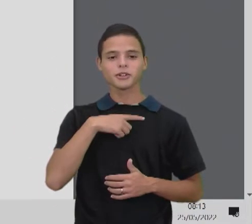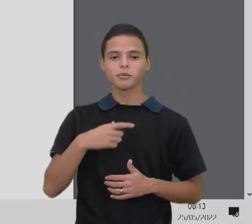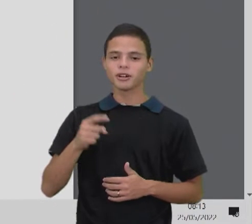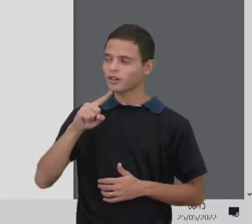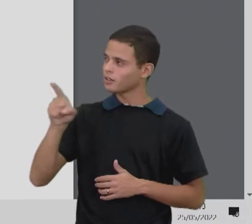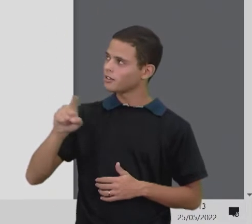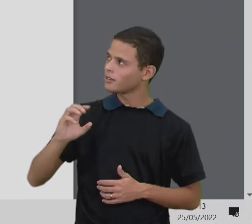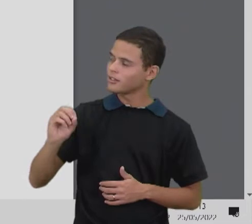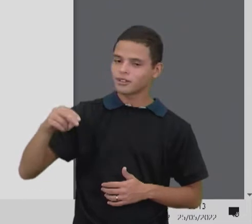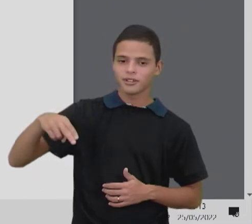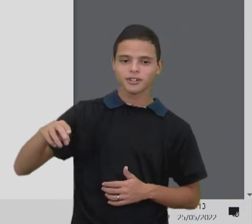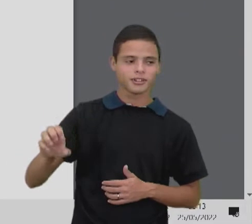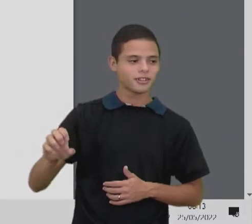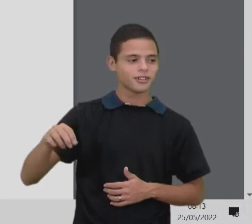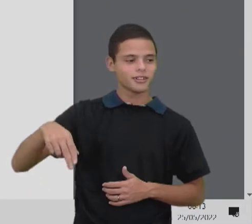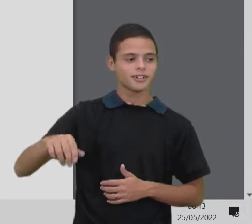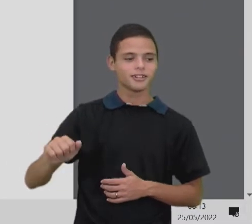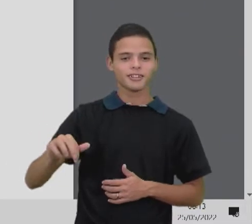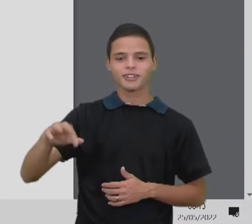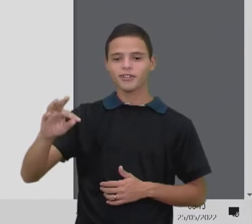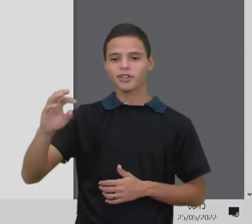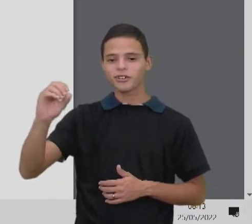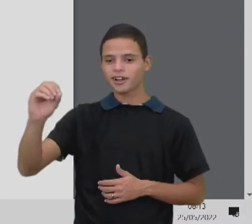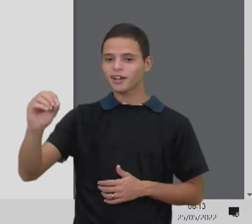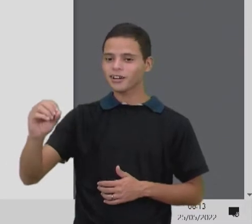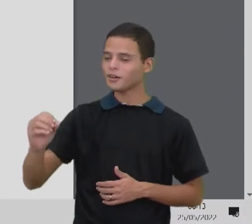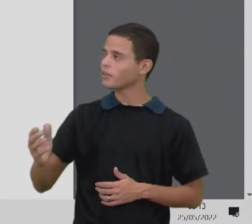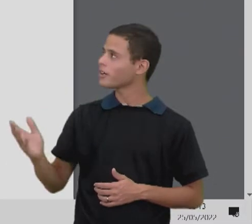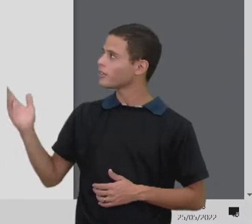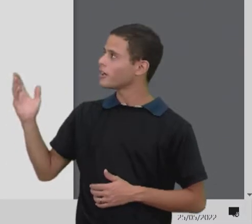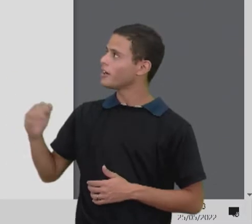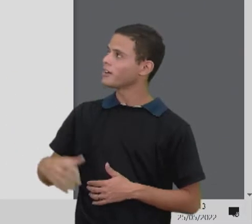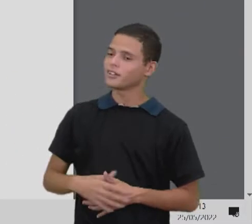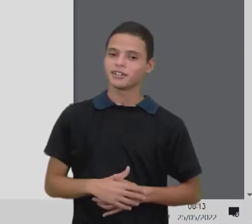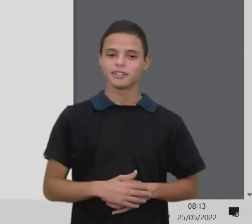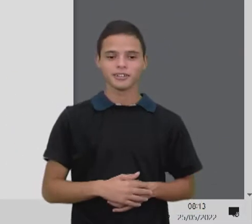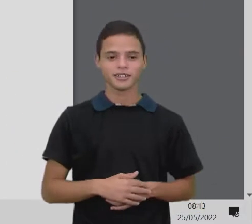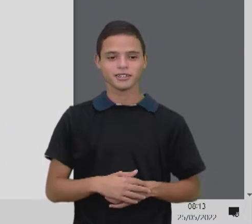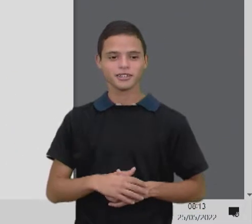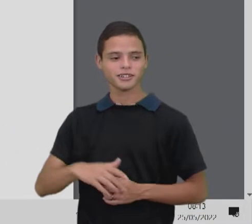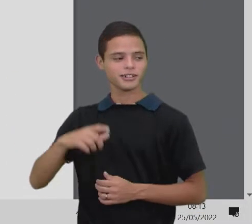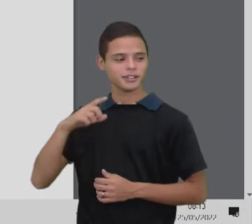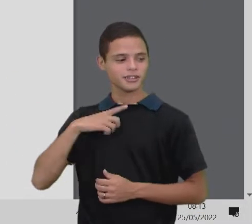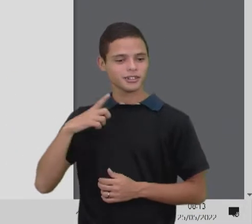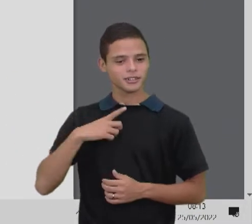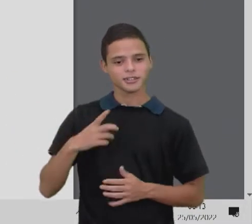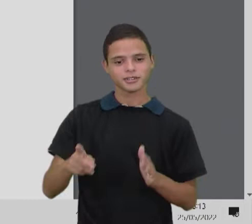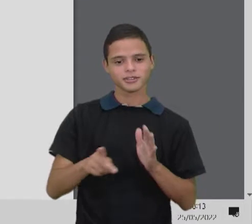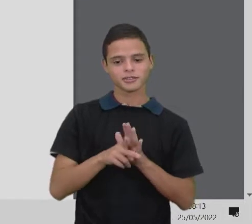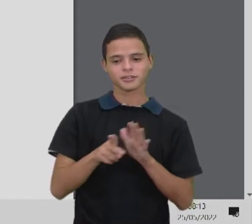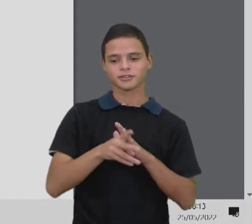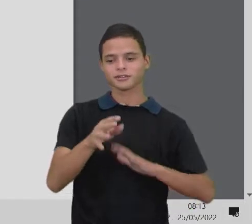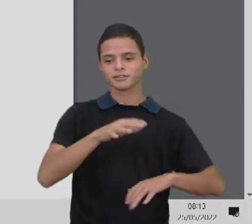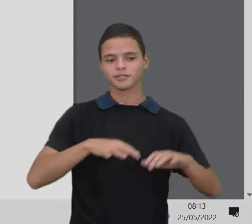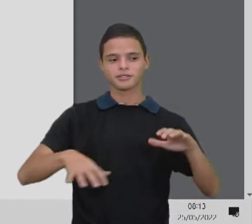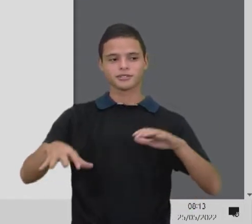só. O artigo 32, ele fala de como está dividido o zoneamento da cidade. Então, ó,